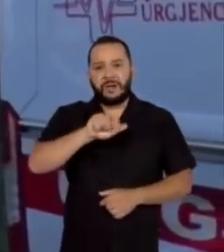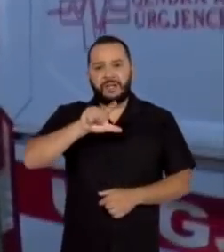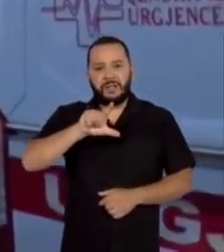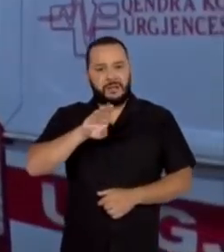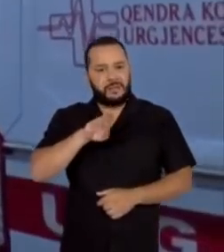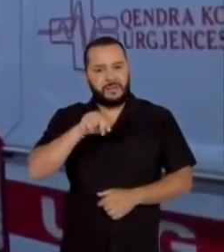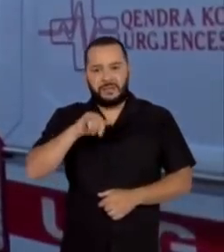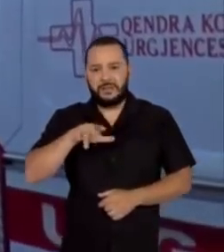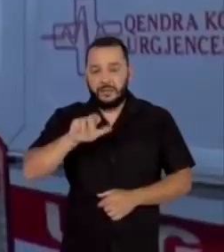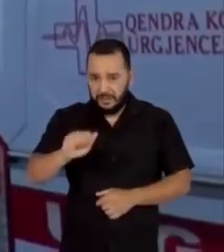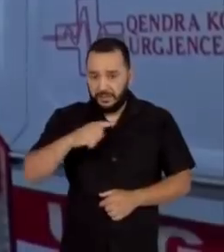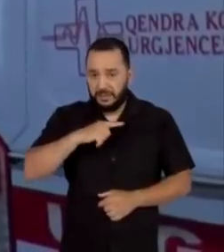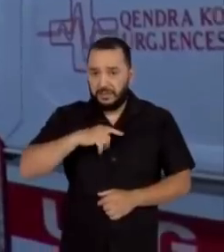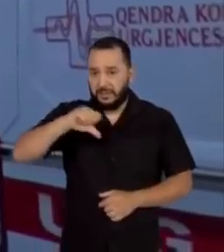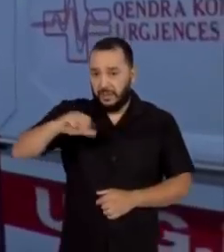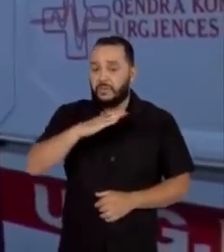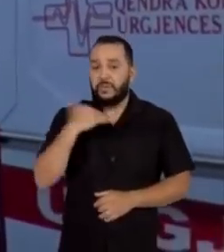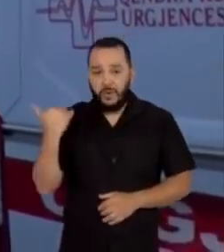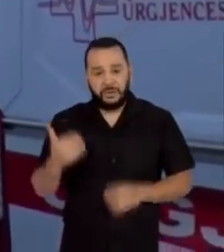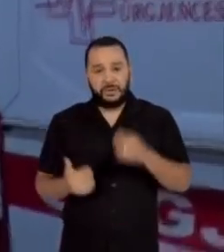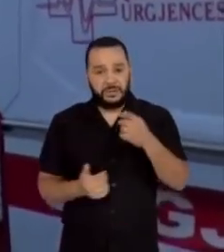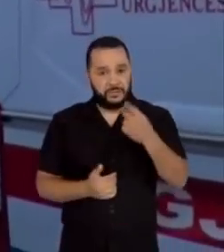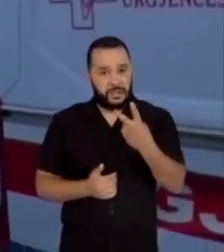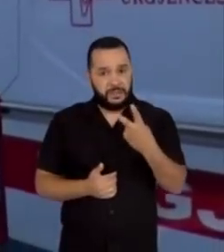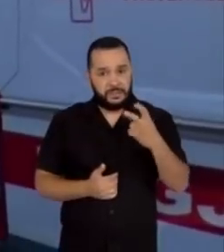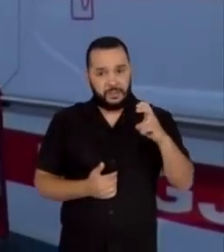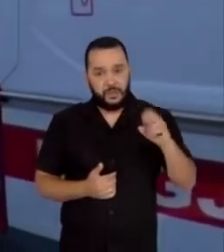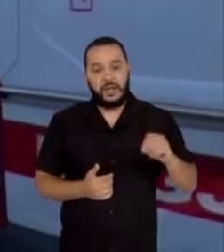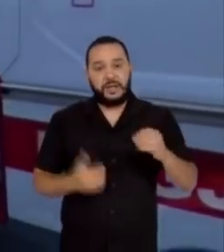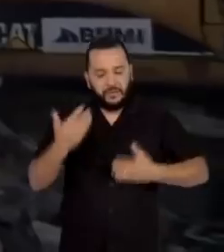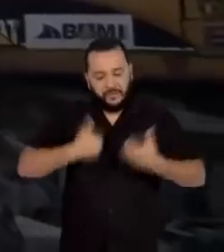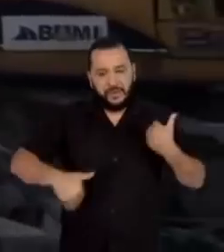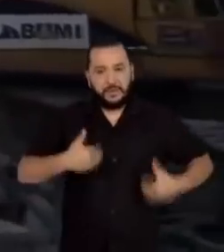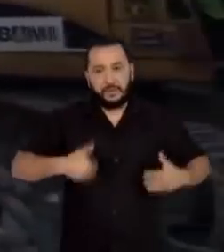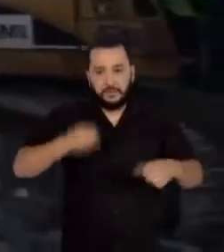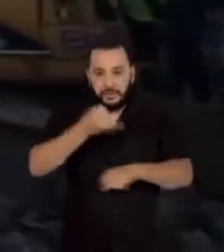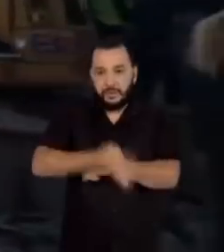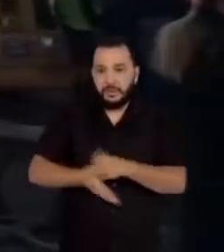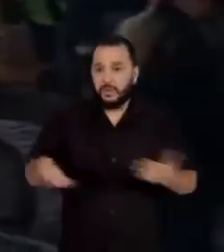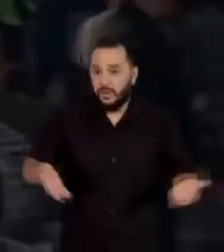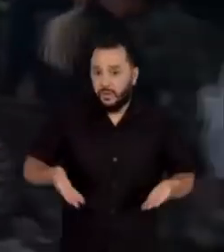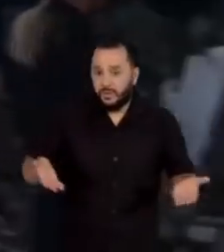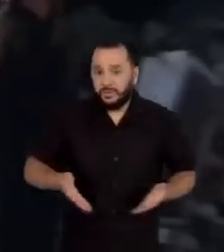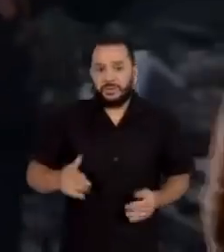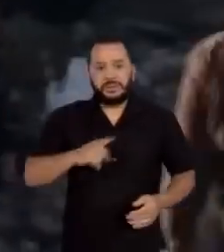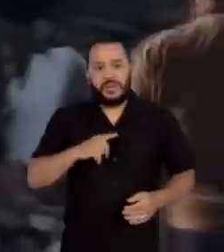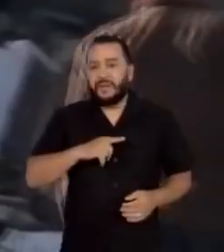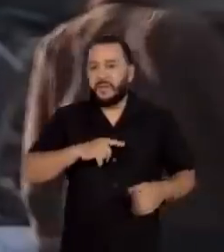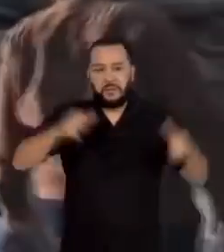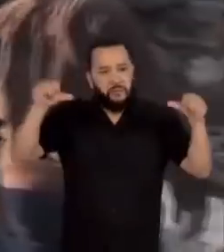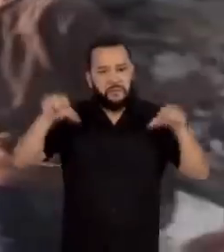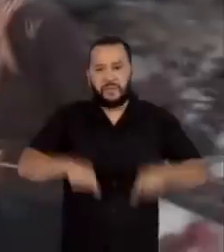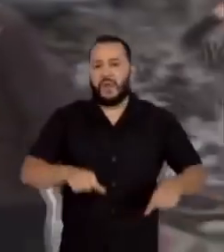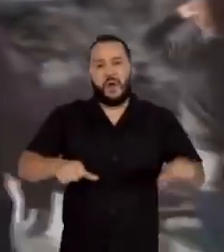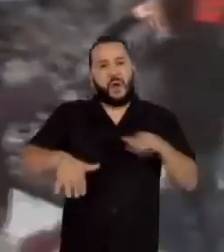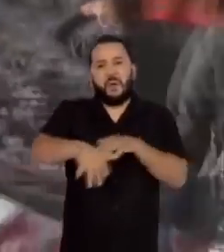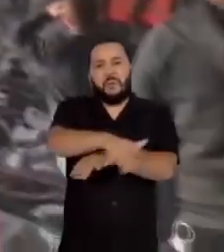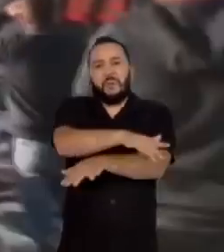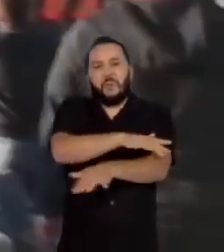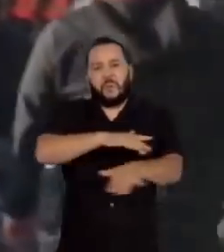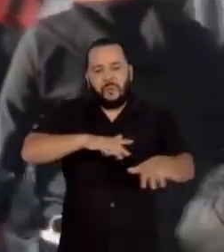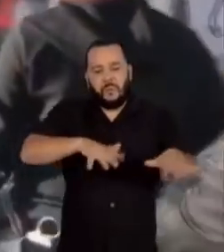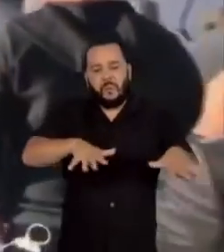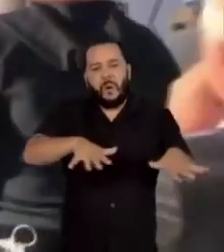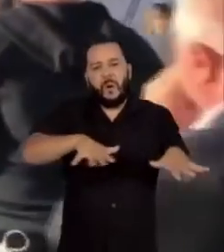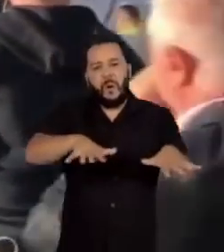mortos e mais de 350 feridos na madrugada de hoje. Esse foi o pior tremor dos últimos 30 anos a